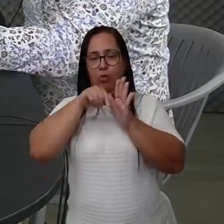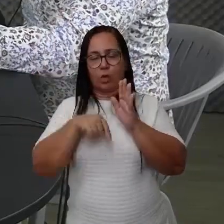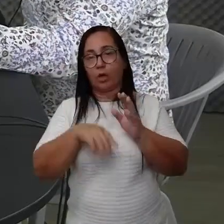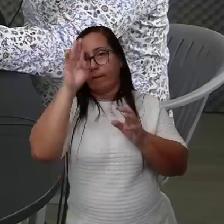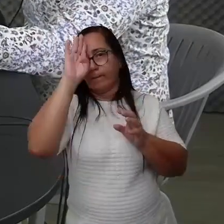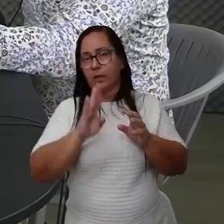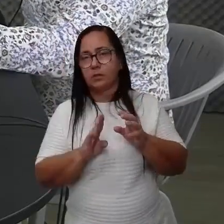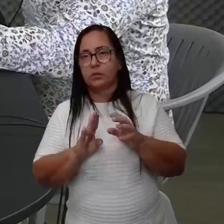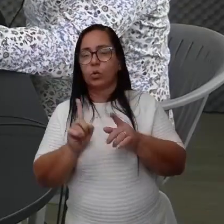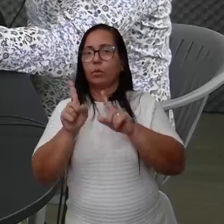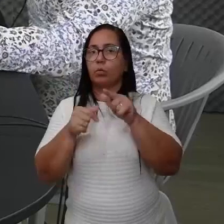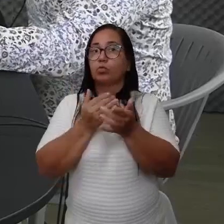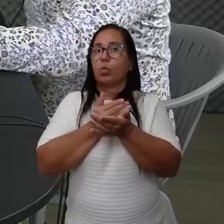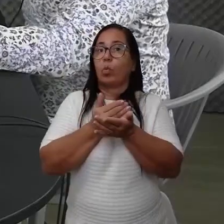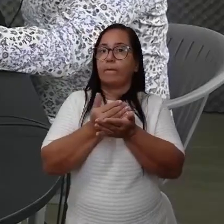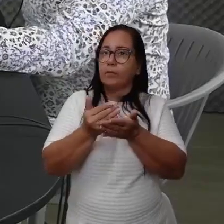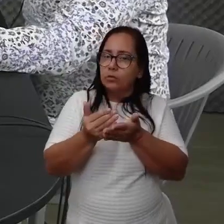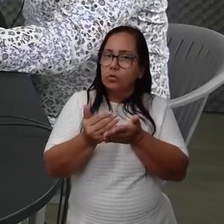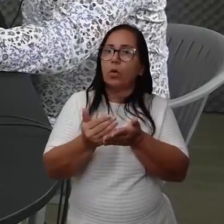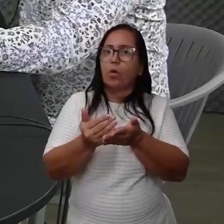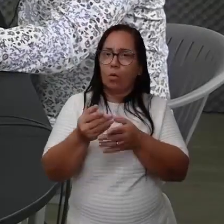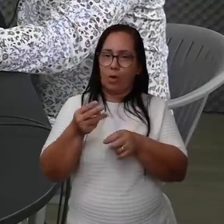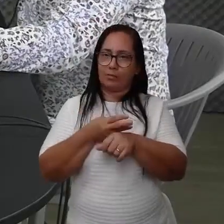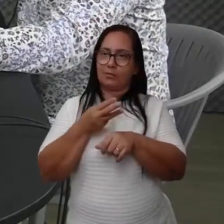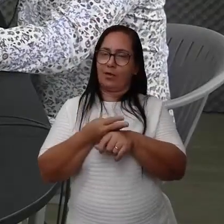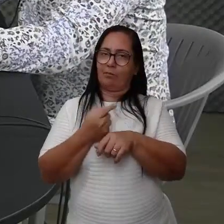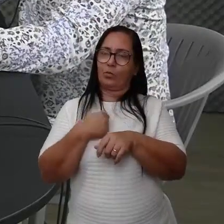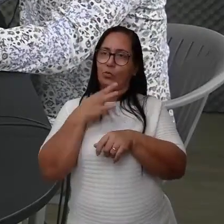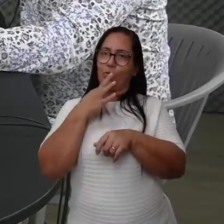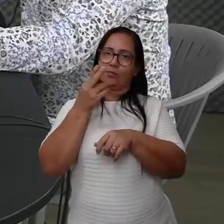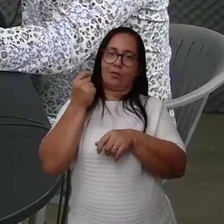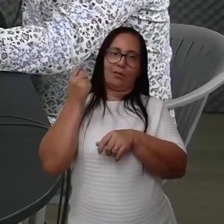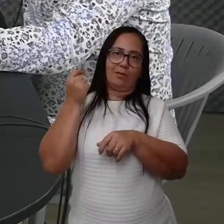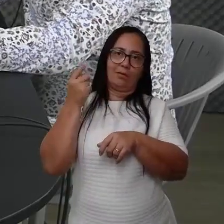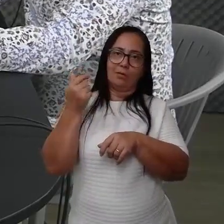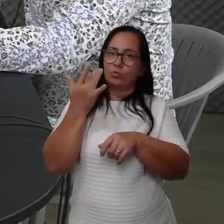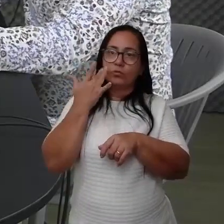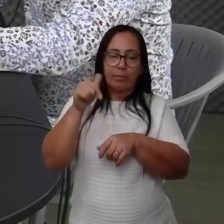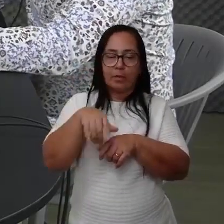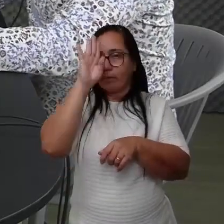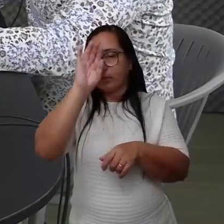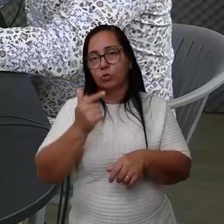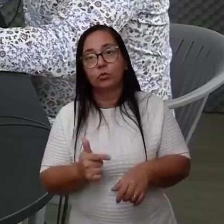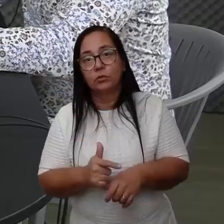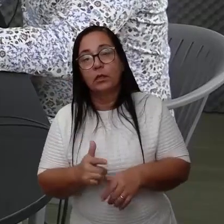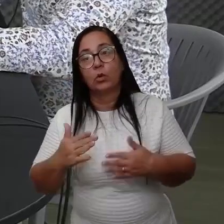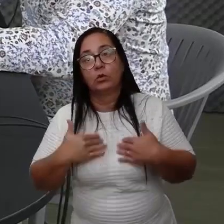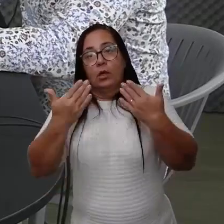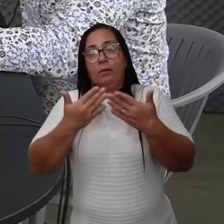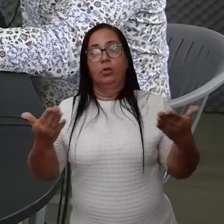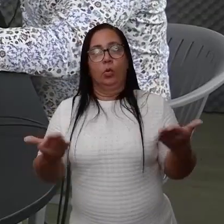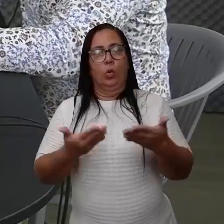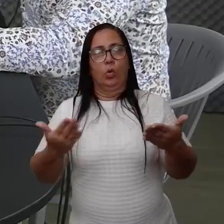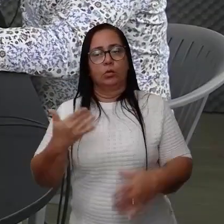tempo foi passando, né, e começou a coisa do WhatsApp chegar aqui, obviamente, né? E de repente, hoje, eu não